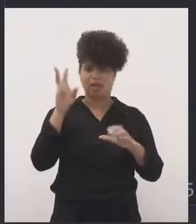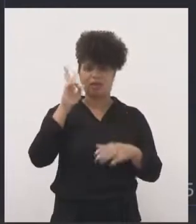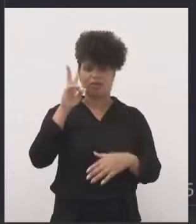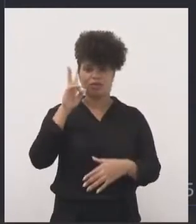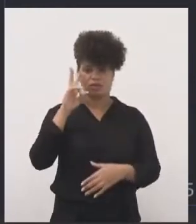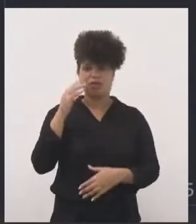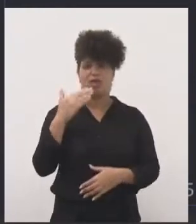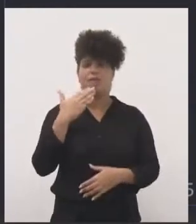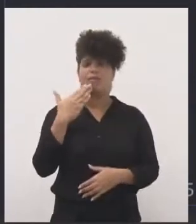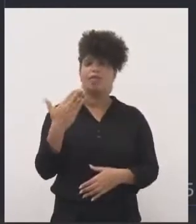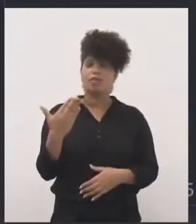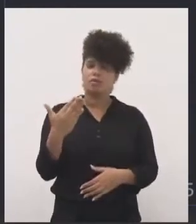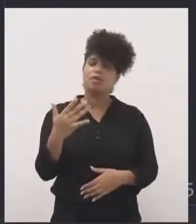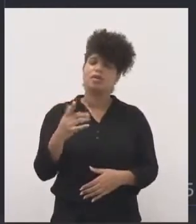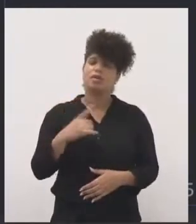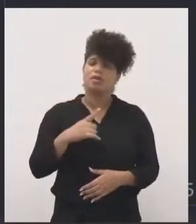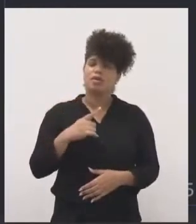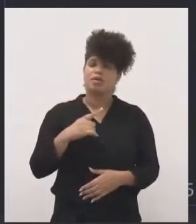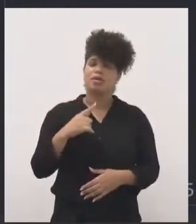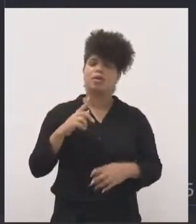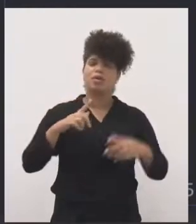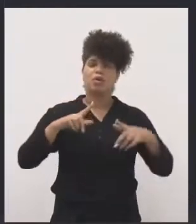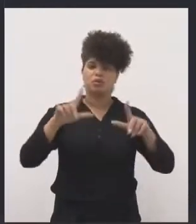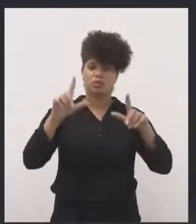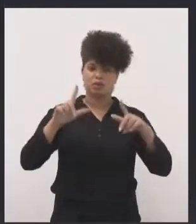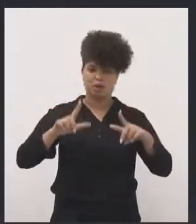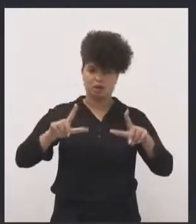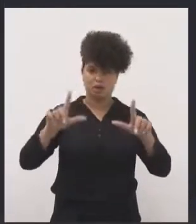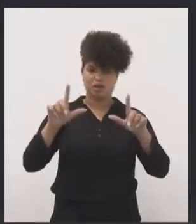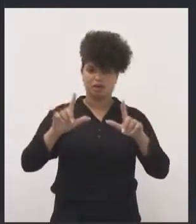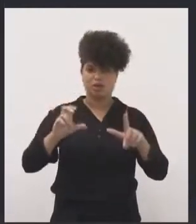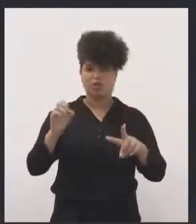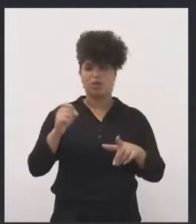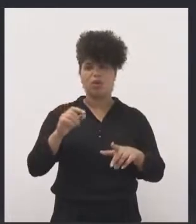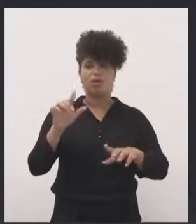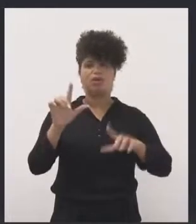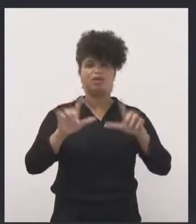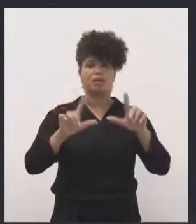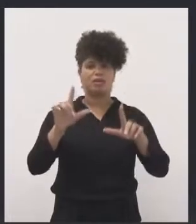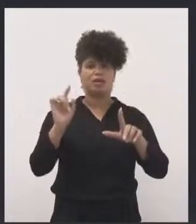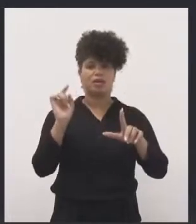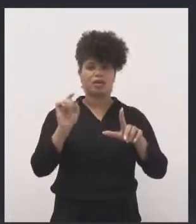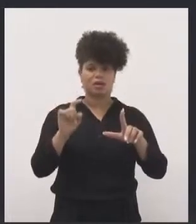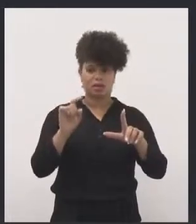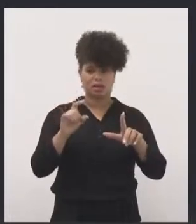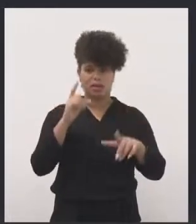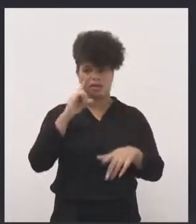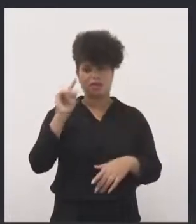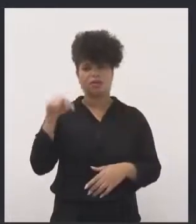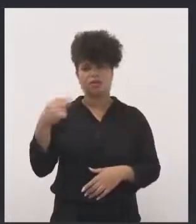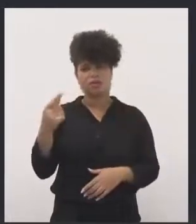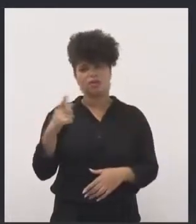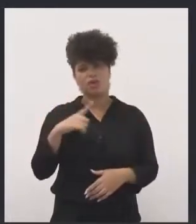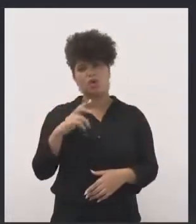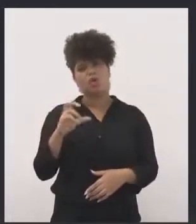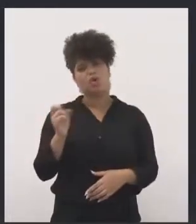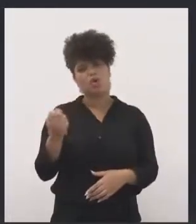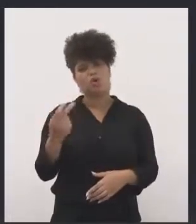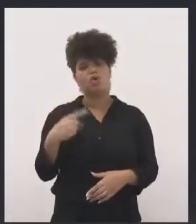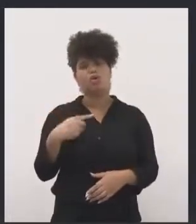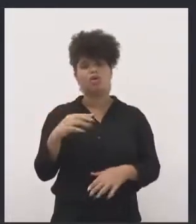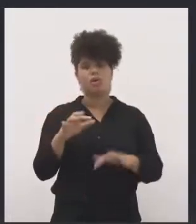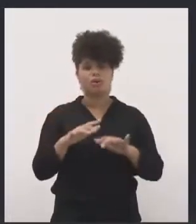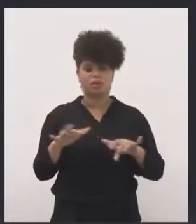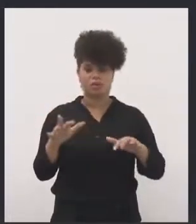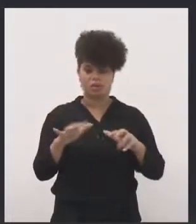passando os slides, tá? Clicando no slide ou aqui na tela, clicando na tela, eu passo para a tela seguinte, ou no próprio teclado